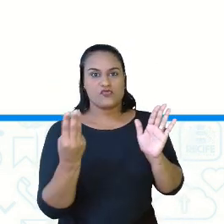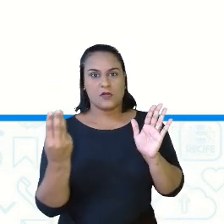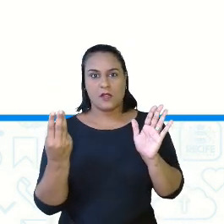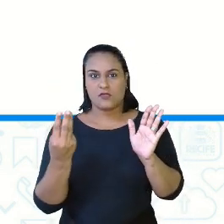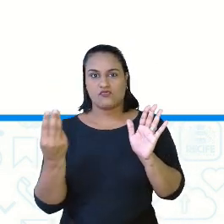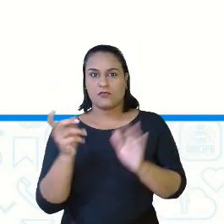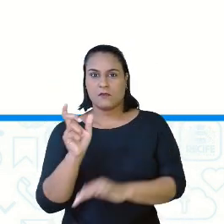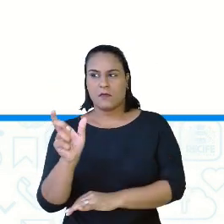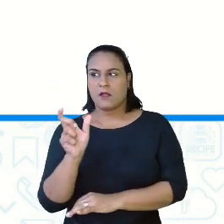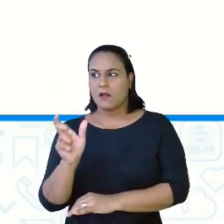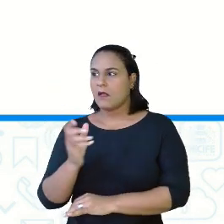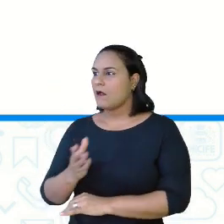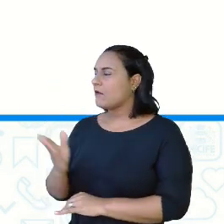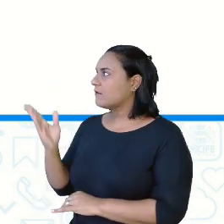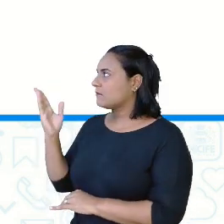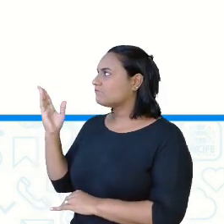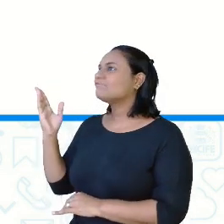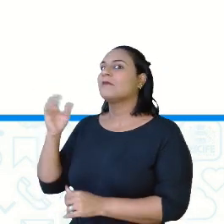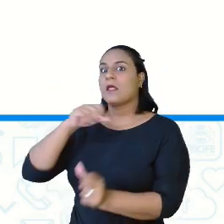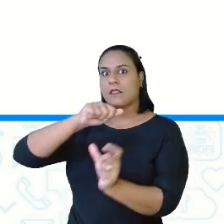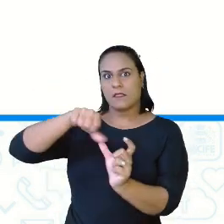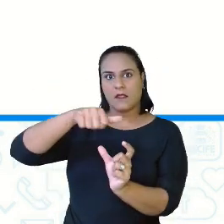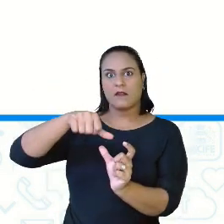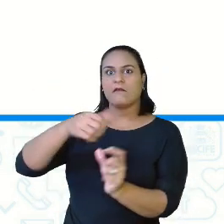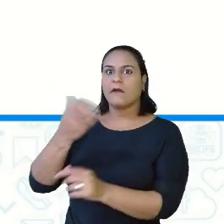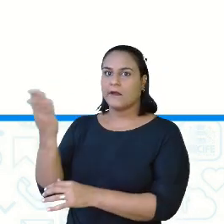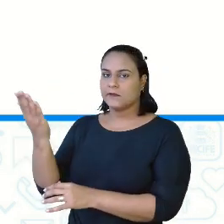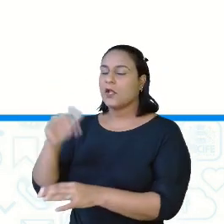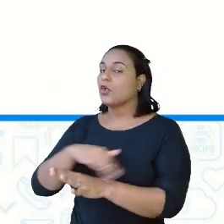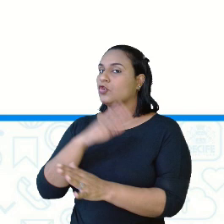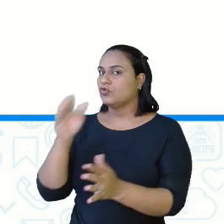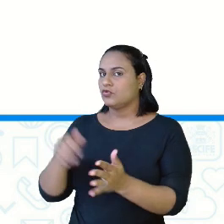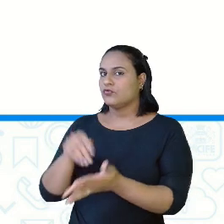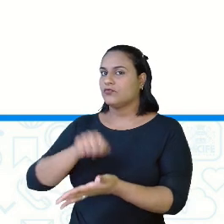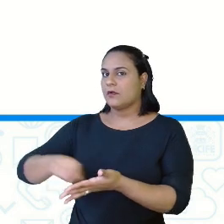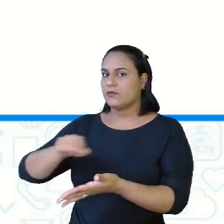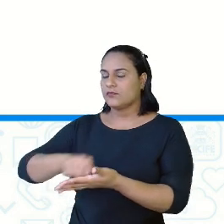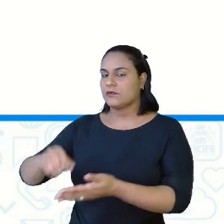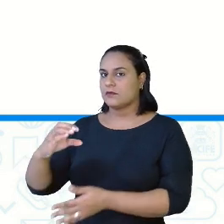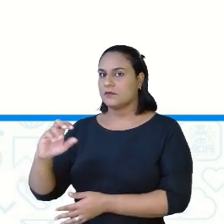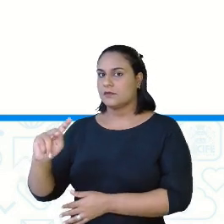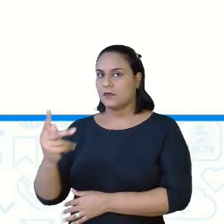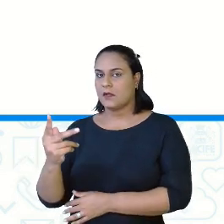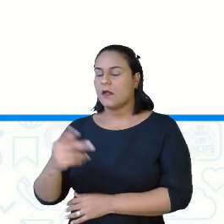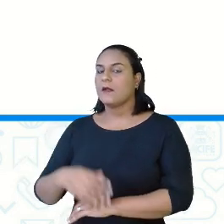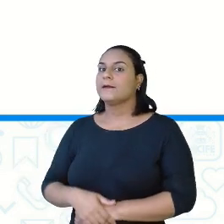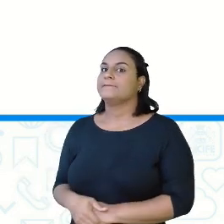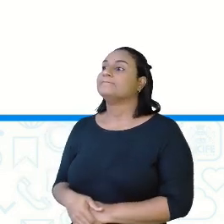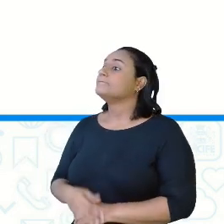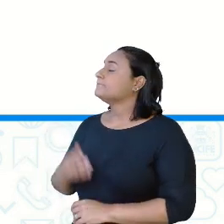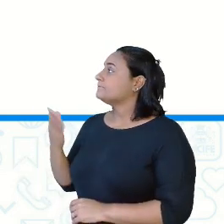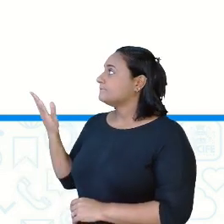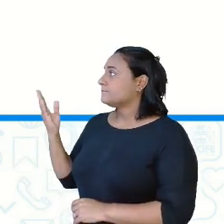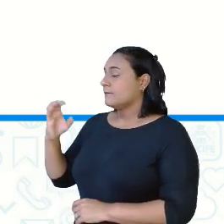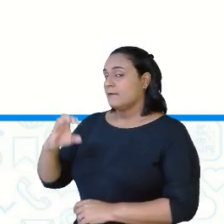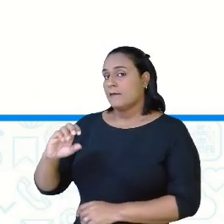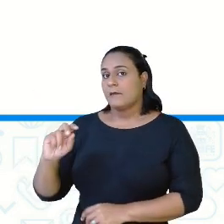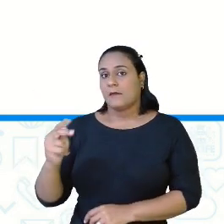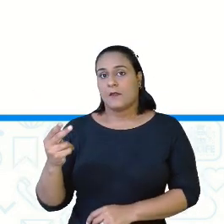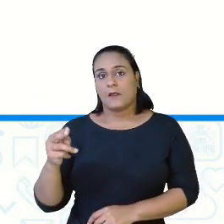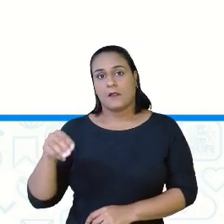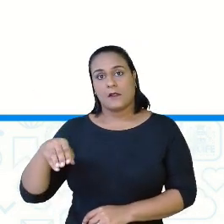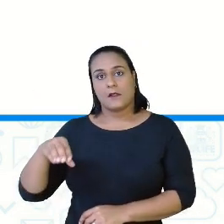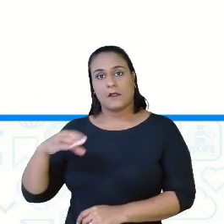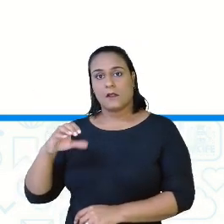enchimento, enchente, pré-encher, todas com CH. Chumaço, de enchumaçar, também com CH.